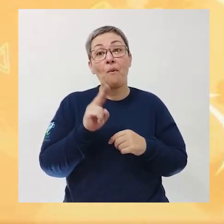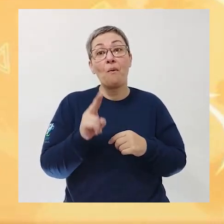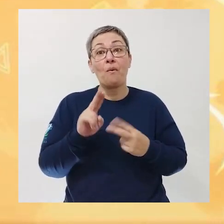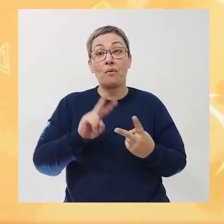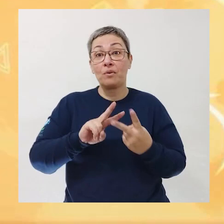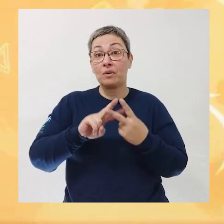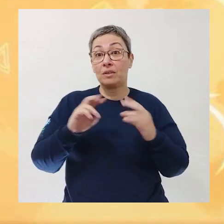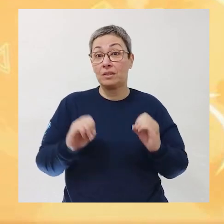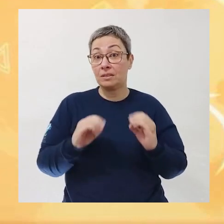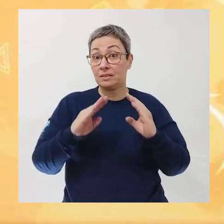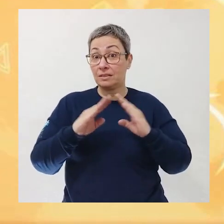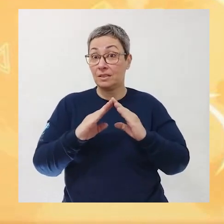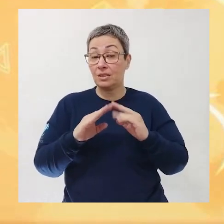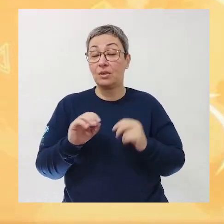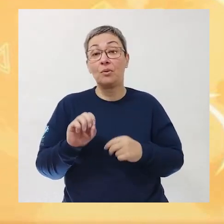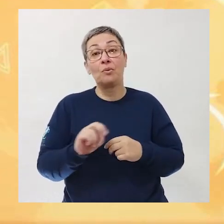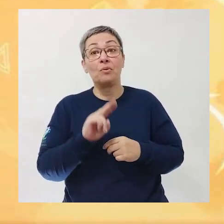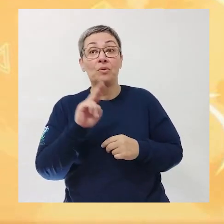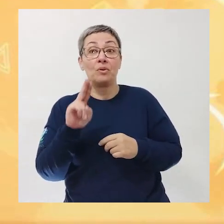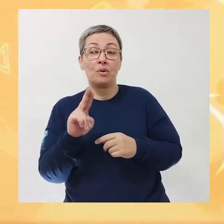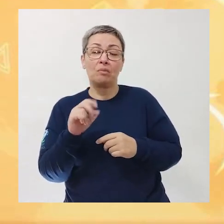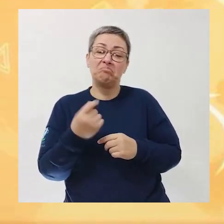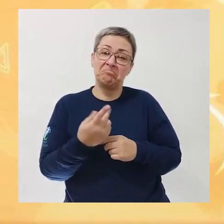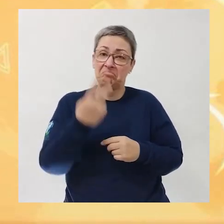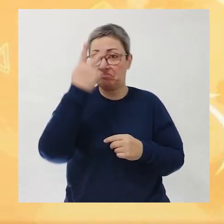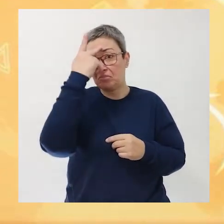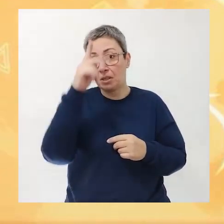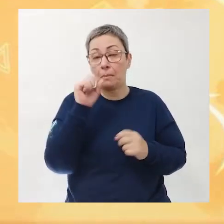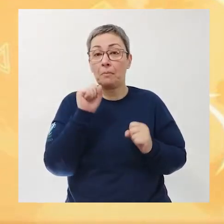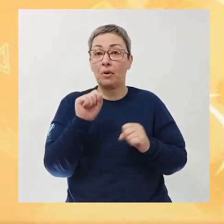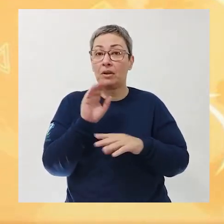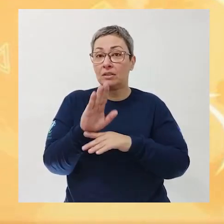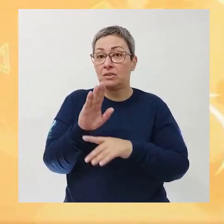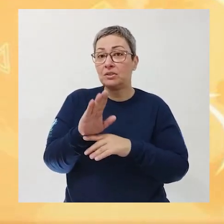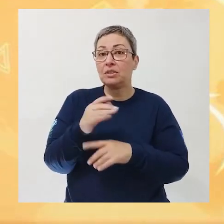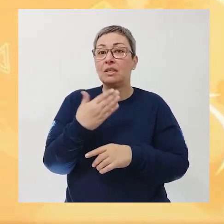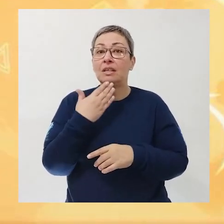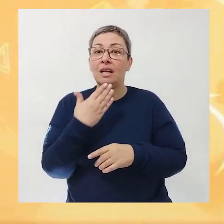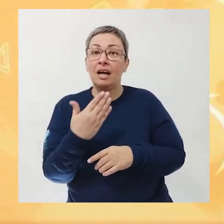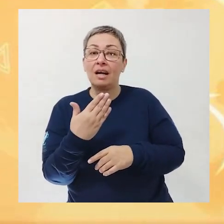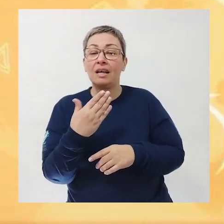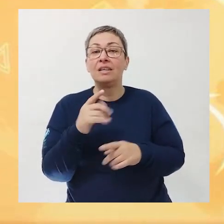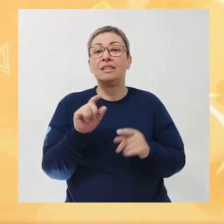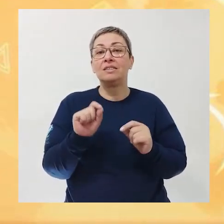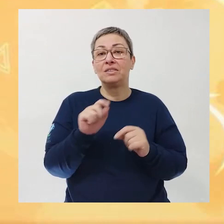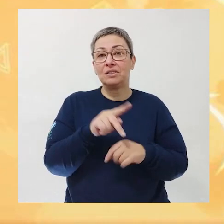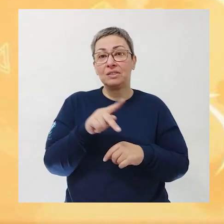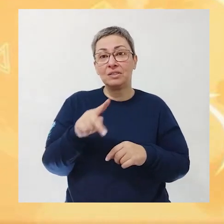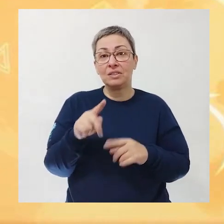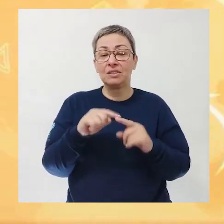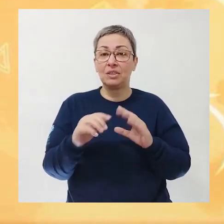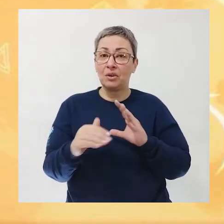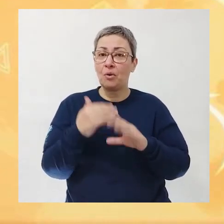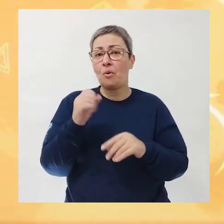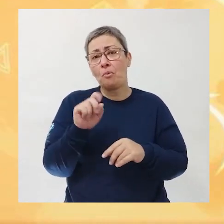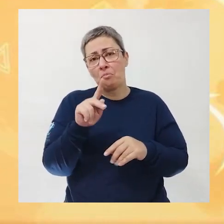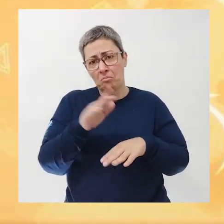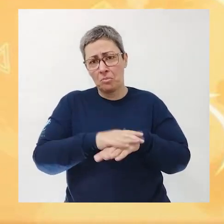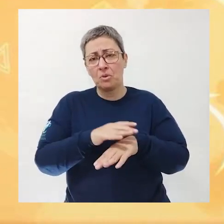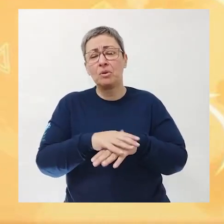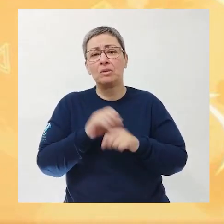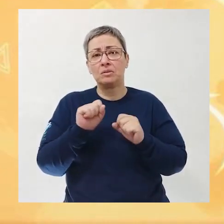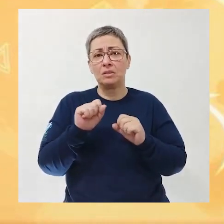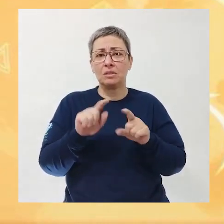hashtag Saberes em Casa, ou se preferir, vocês podem pedir ajuda aí para alguém, professor, professora, para fazer o envio, vocês mesmos podem,